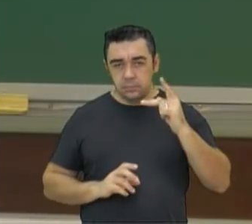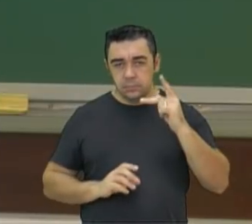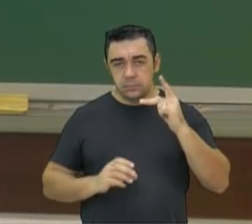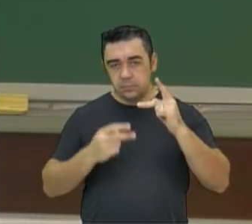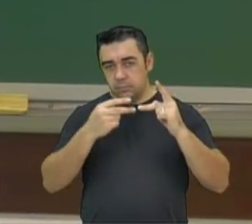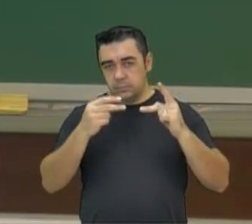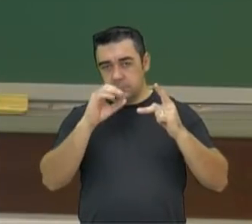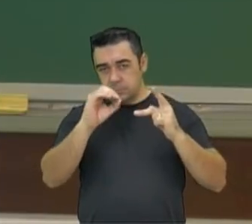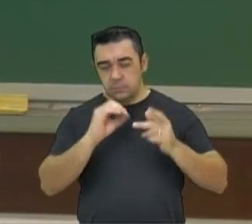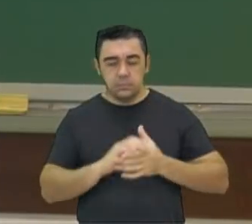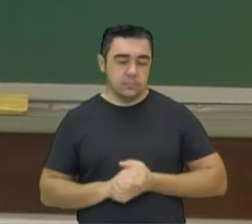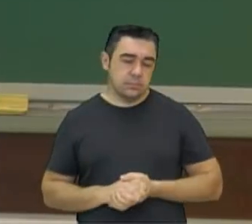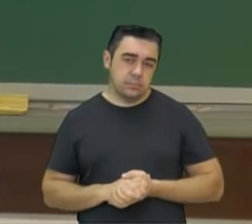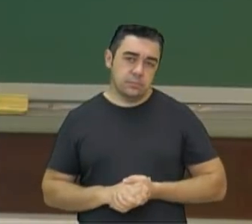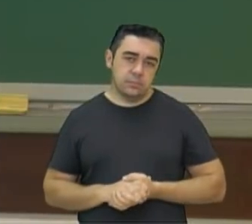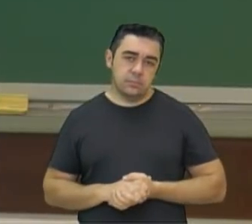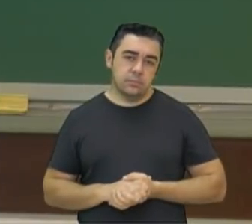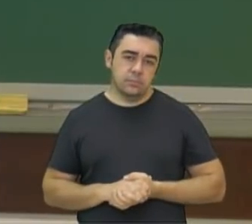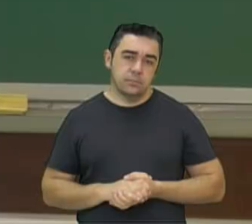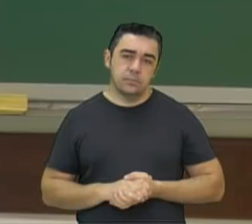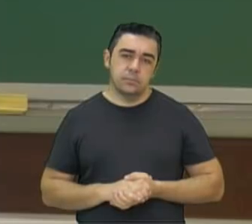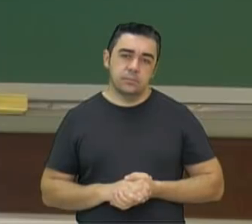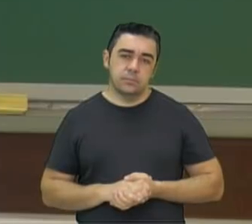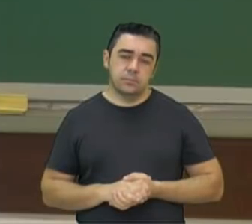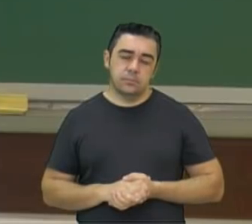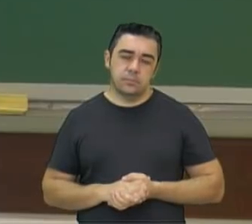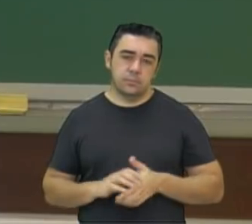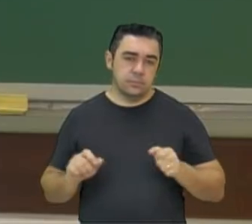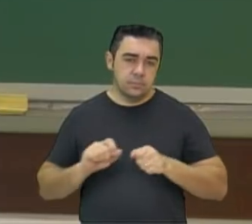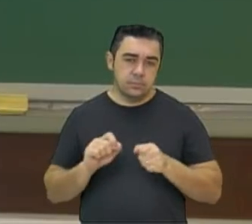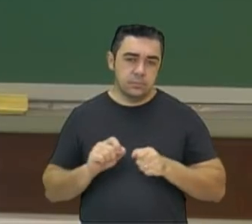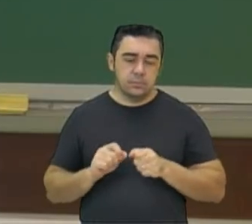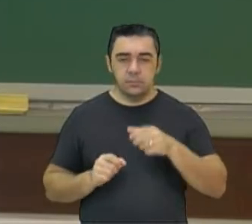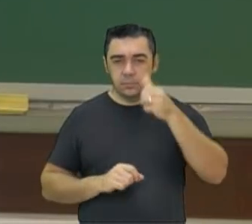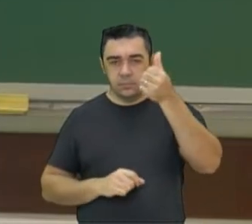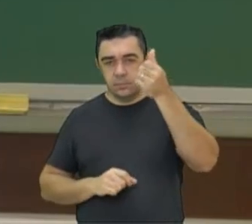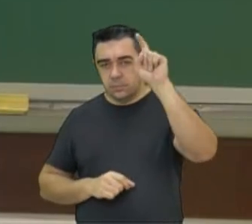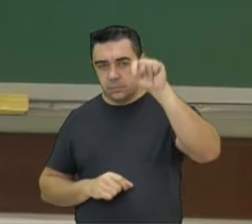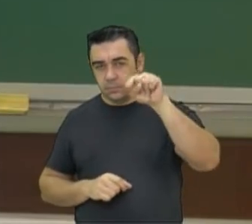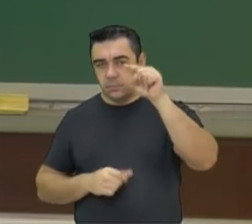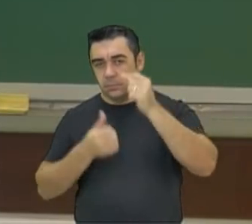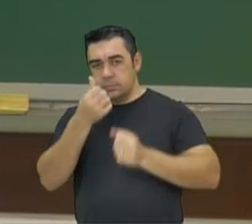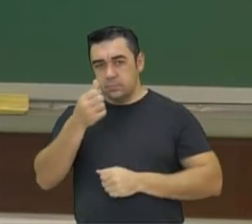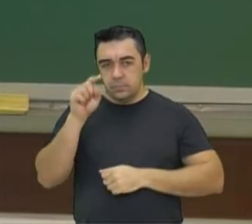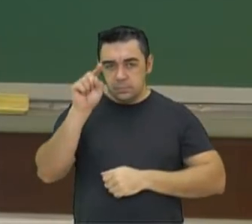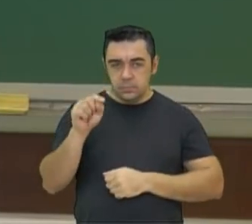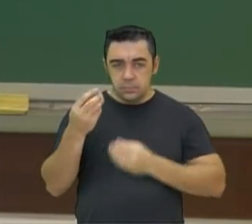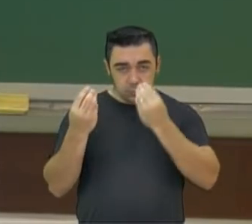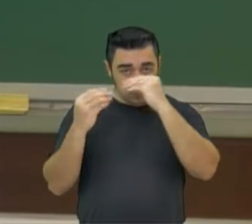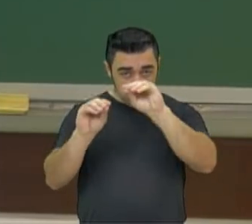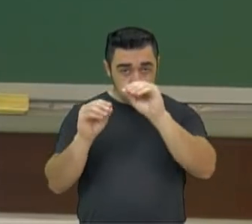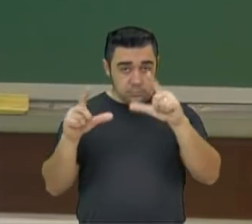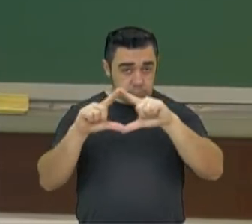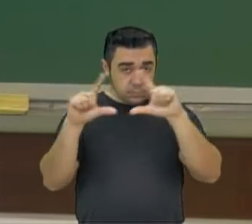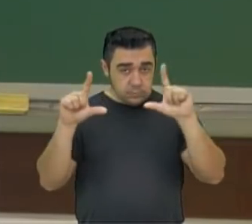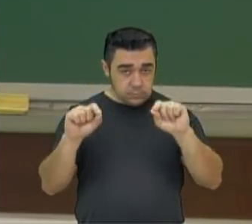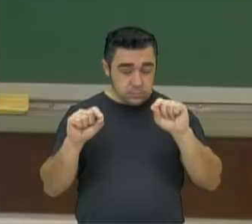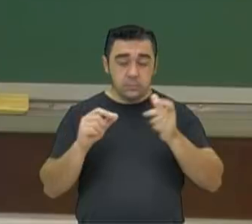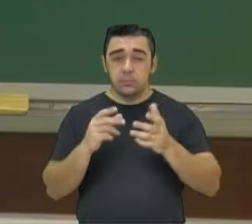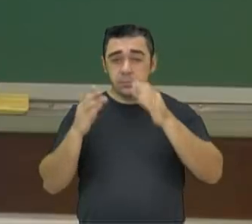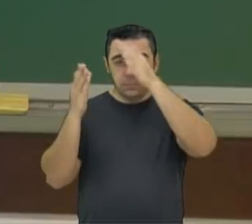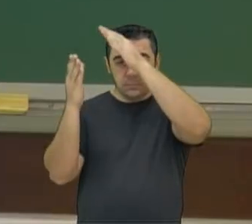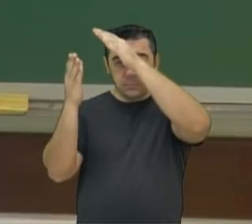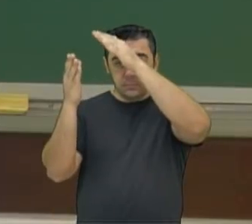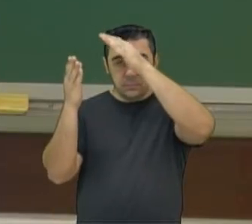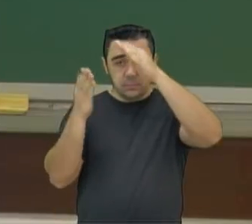a 0. Então, vamos aqui. Eu posso cortar, colocando na nossa fórmula, né? Eu